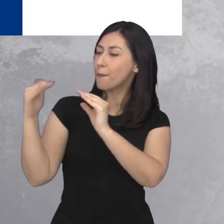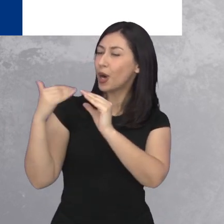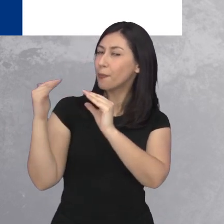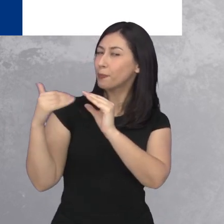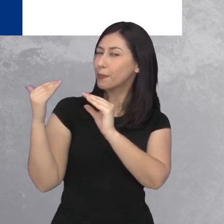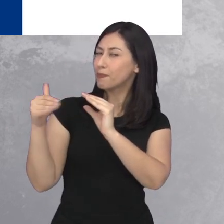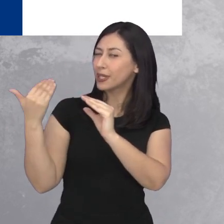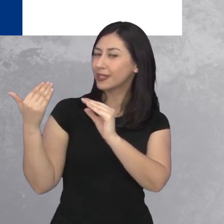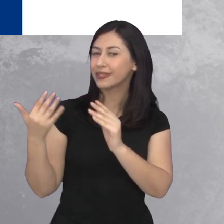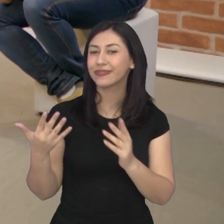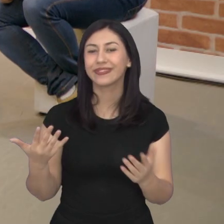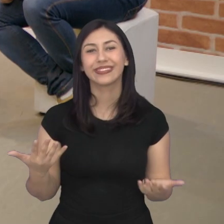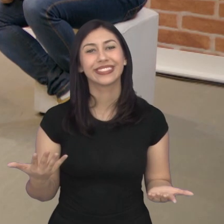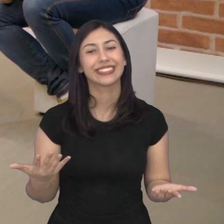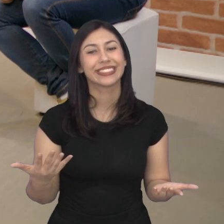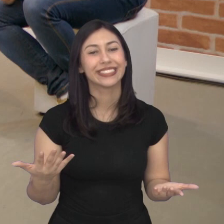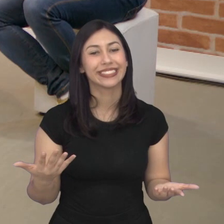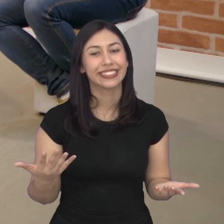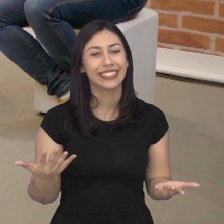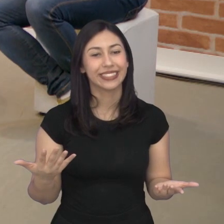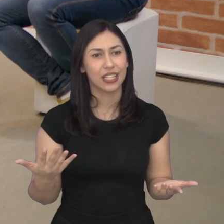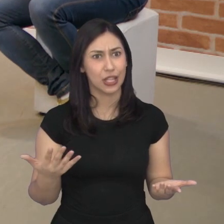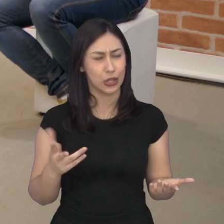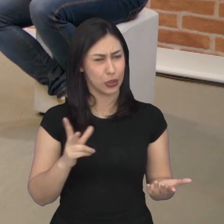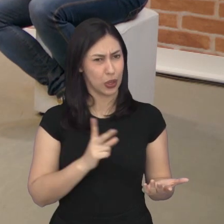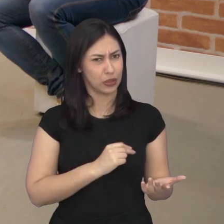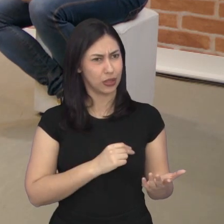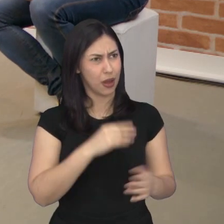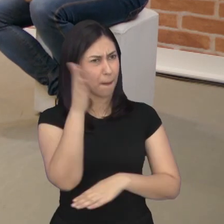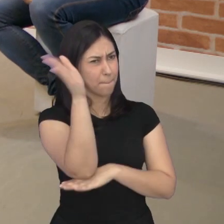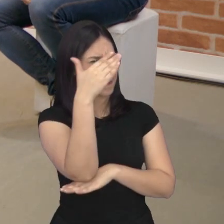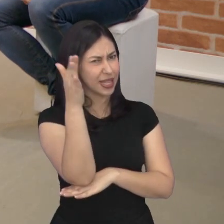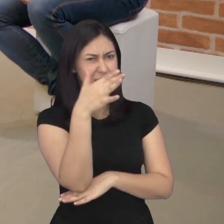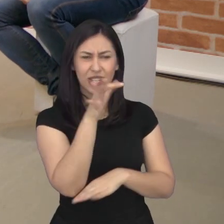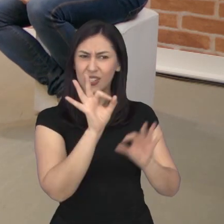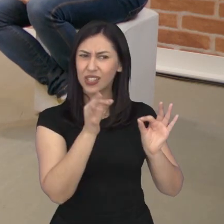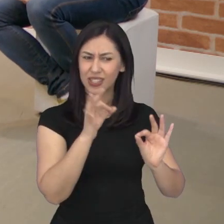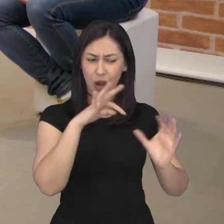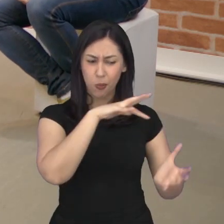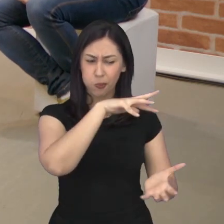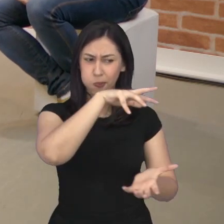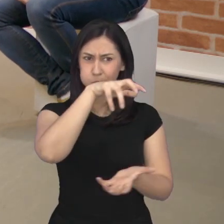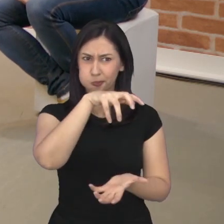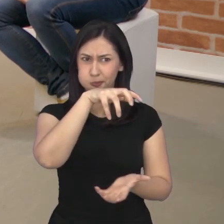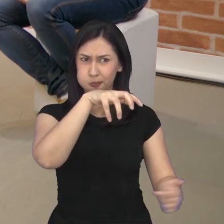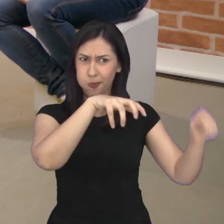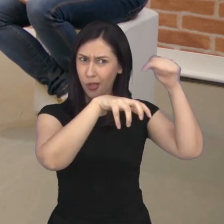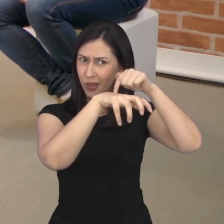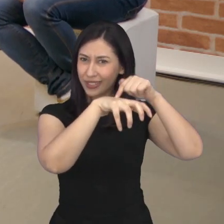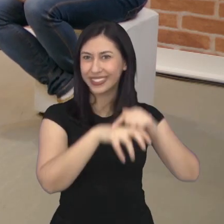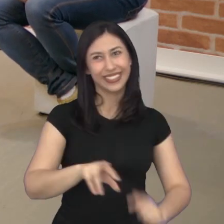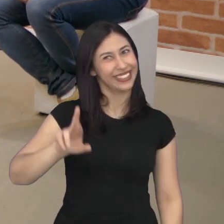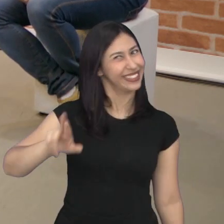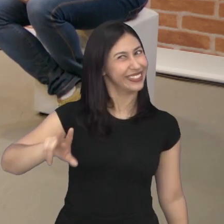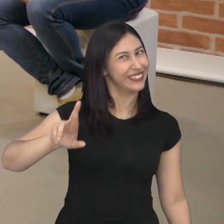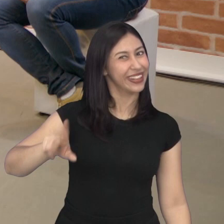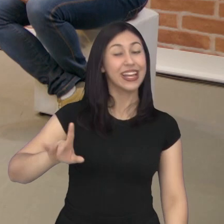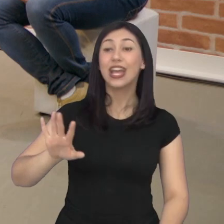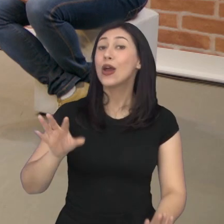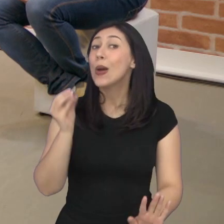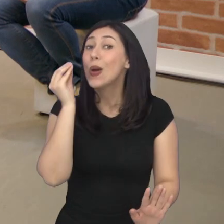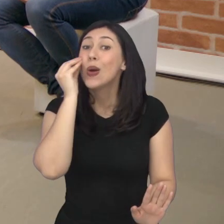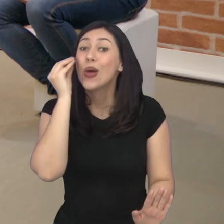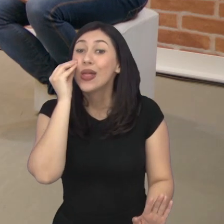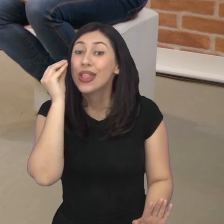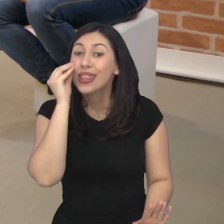cartinhas do mundo todo. Não Ah, tenho que nem tá ideia. certo essa bandeira É, aí, do pois Polo é. Norte. Não é Polo Aonde? Norte. Ó,